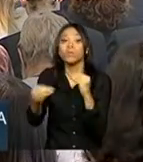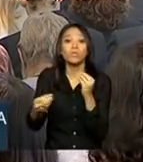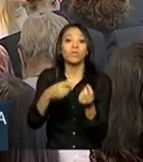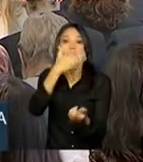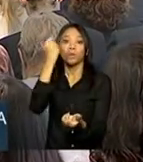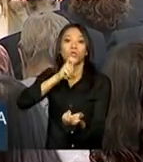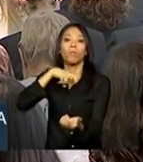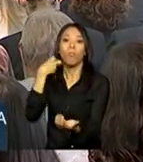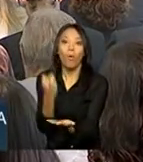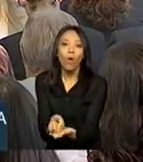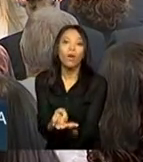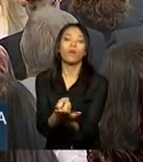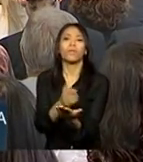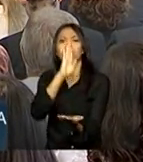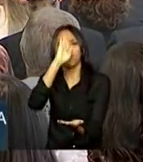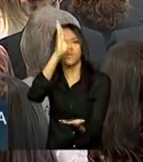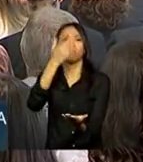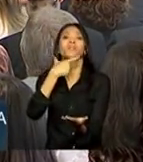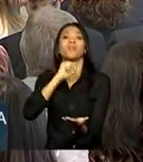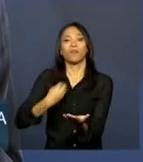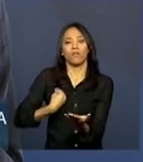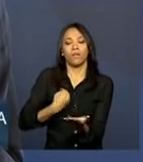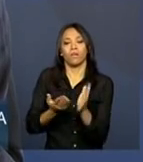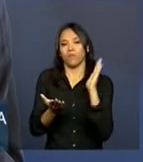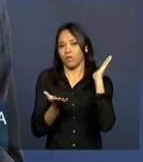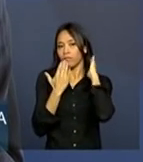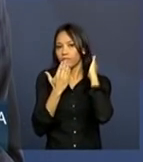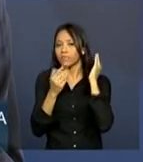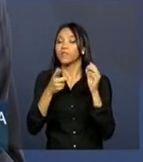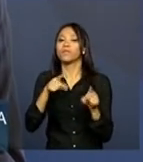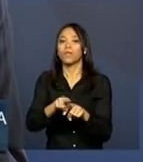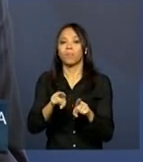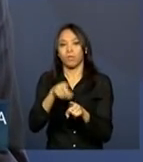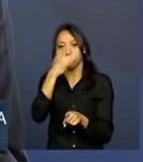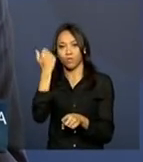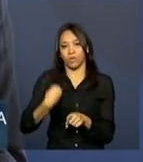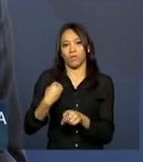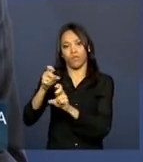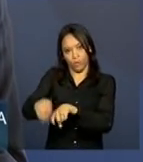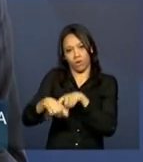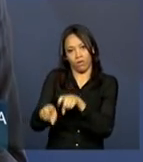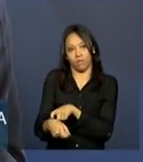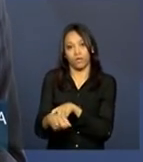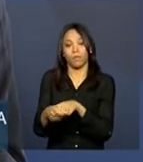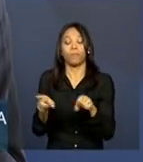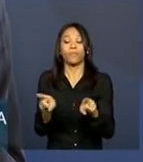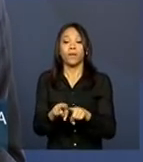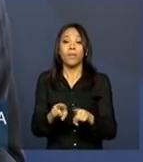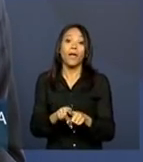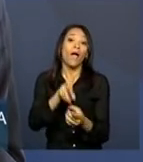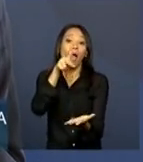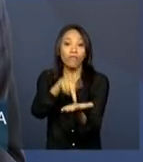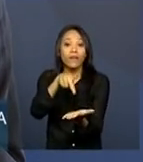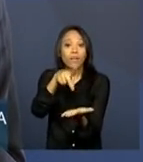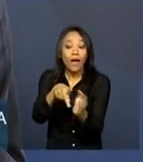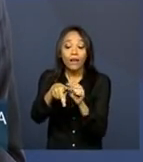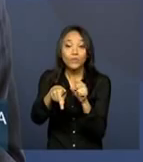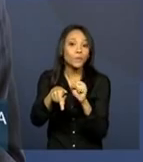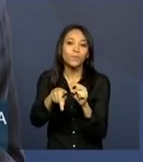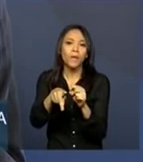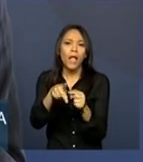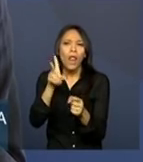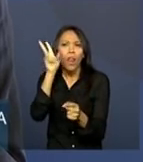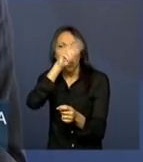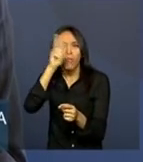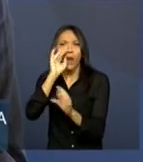especialmente entre as populações campones e indígena mesmo que adequadamente consagrada a verdade não promove o resgate da